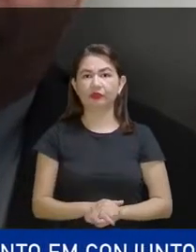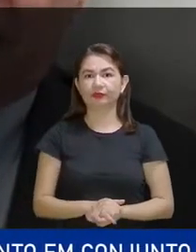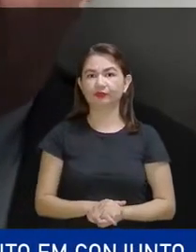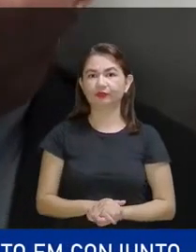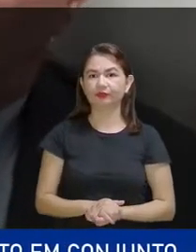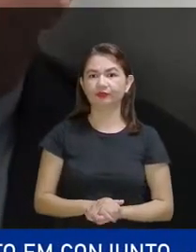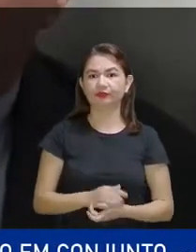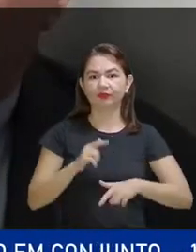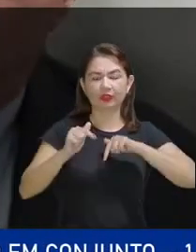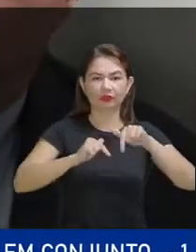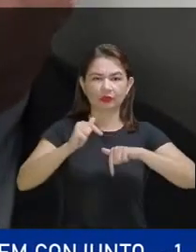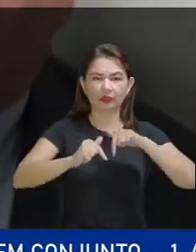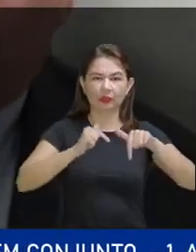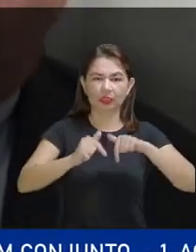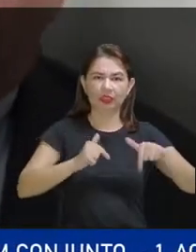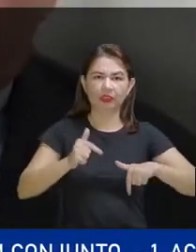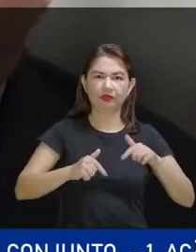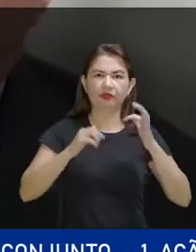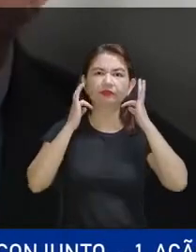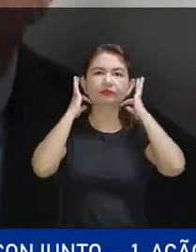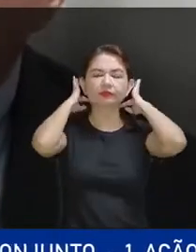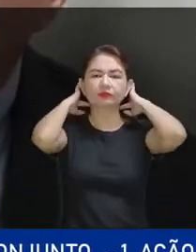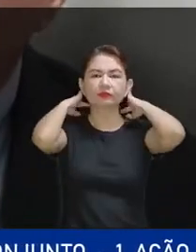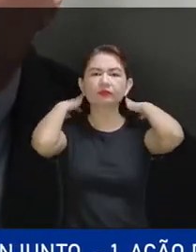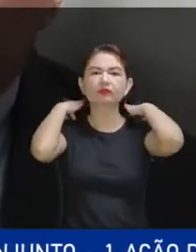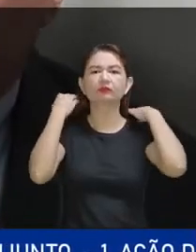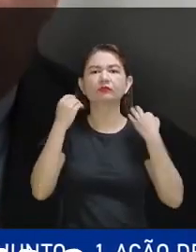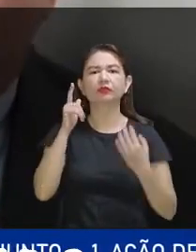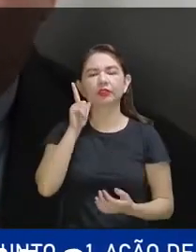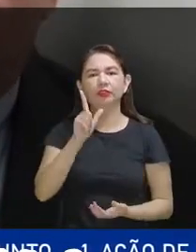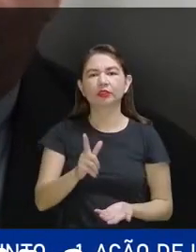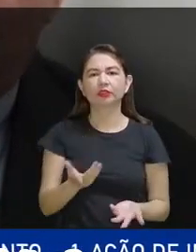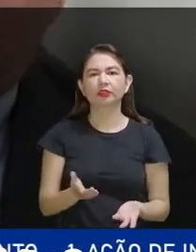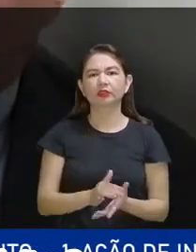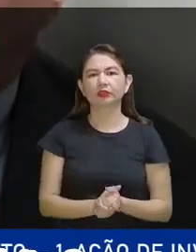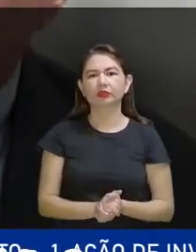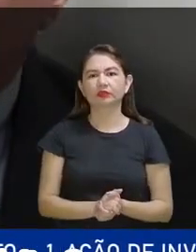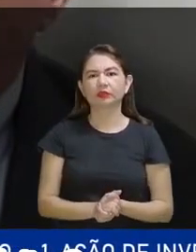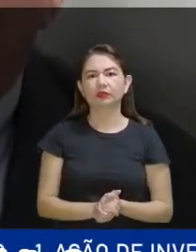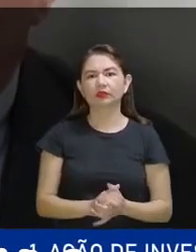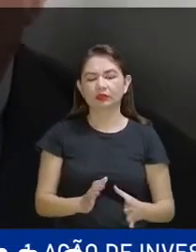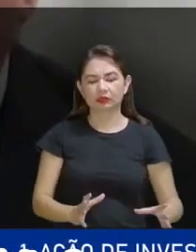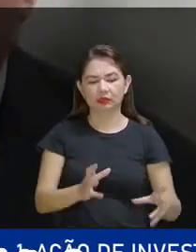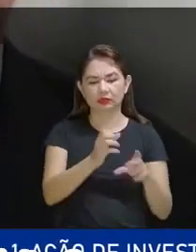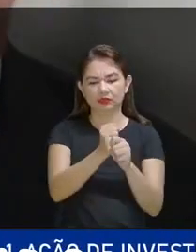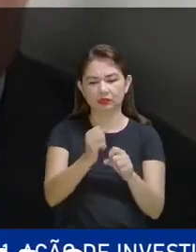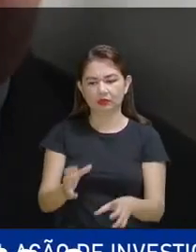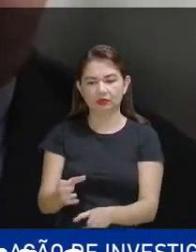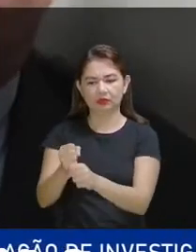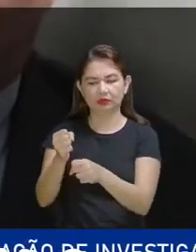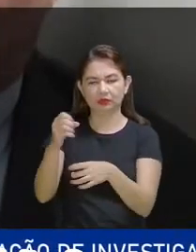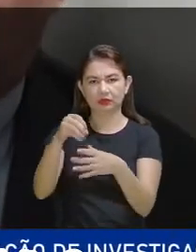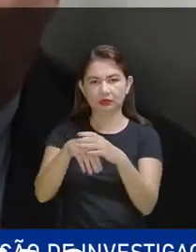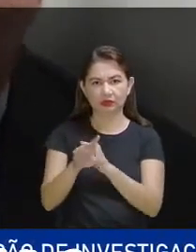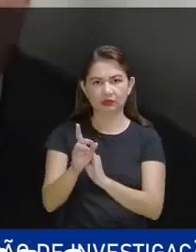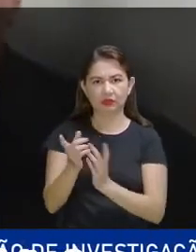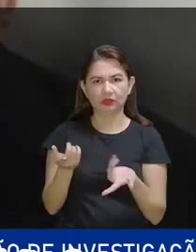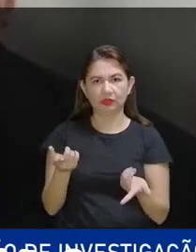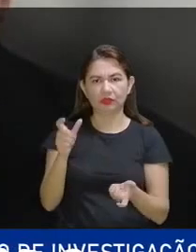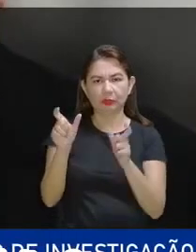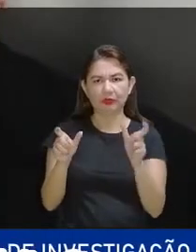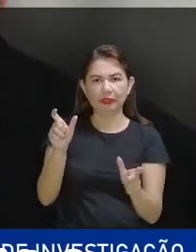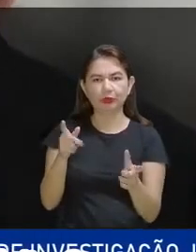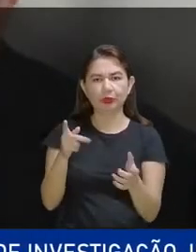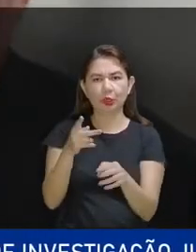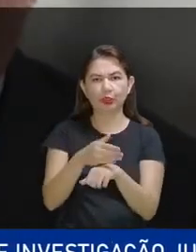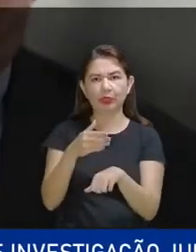ação da Abrace no sentido de captar, tá, mediante essas cestas básicas, voto de algum associado, de algum